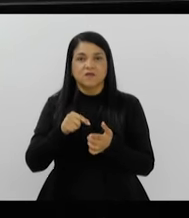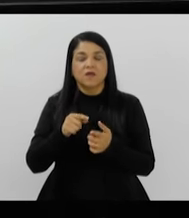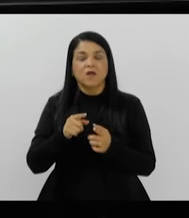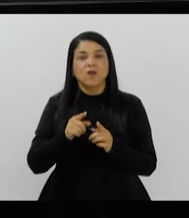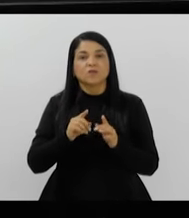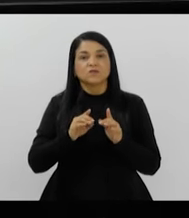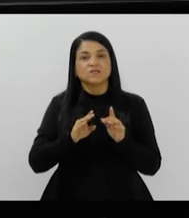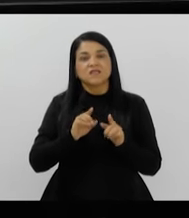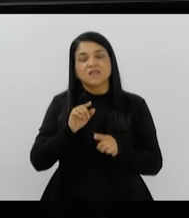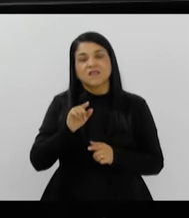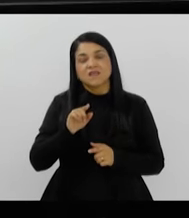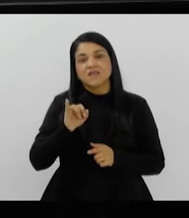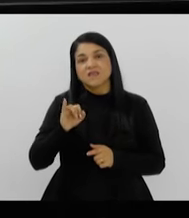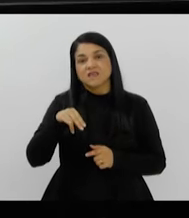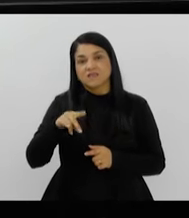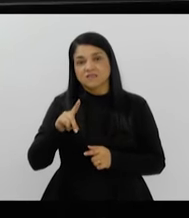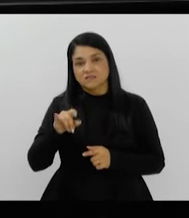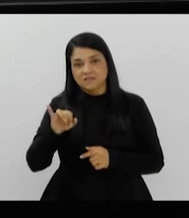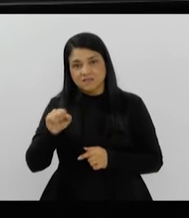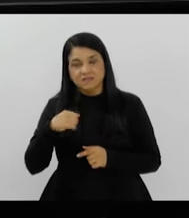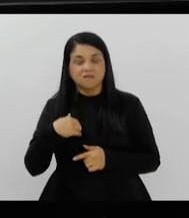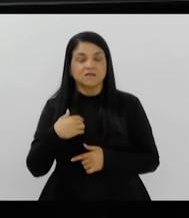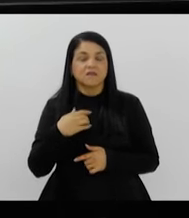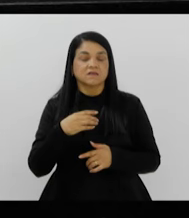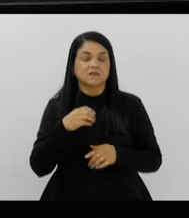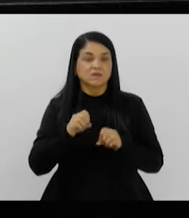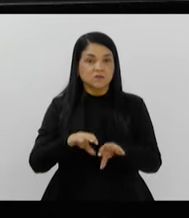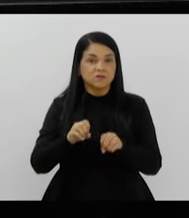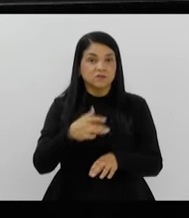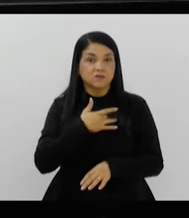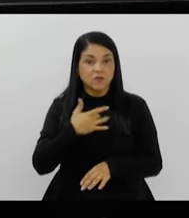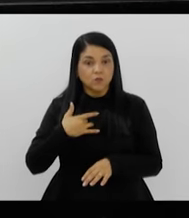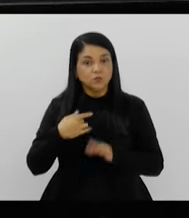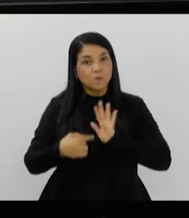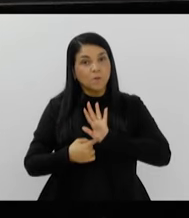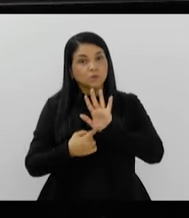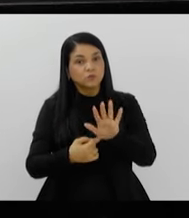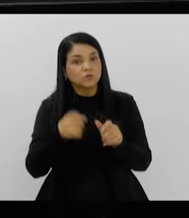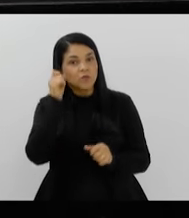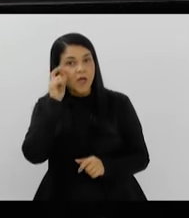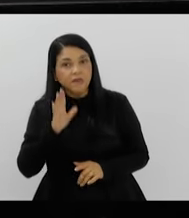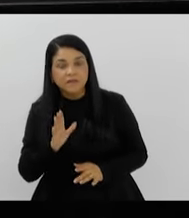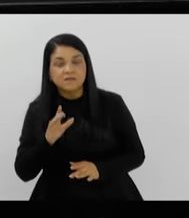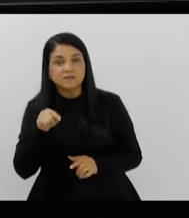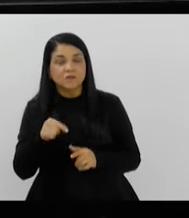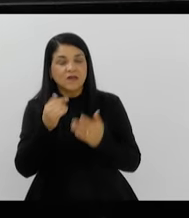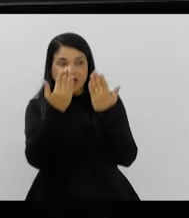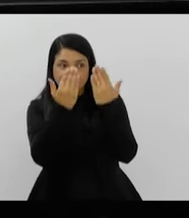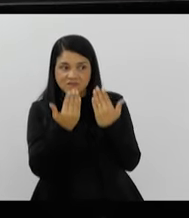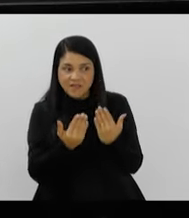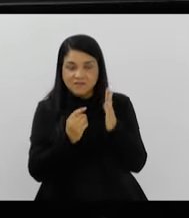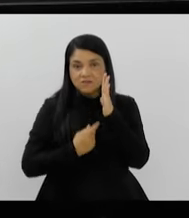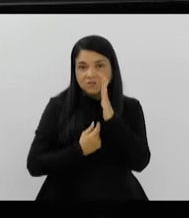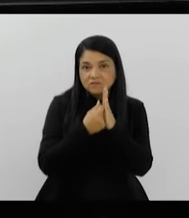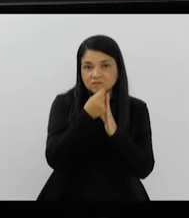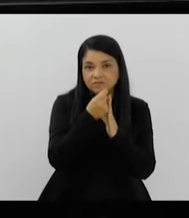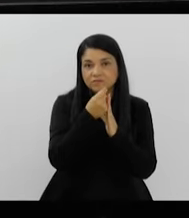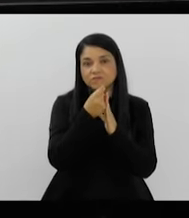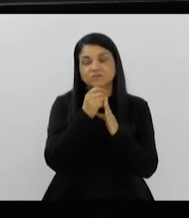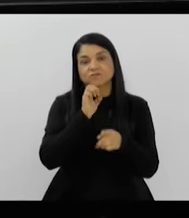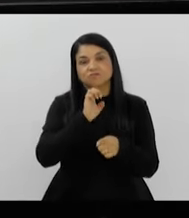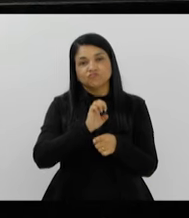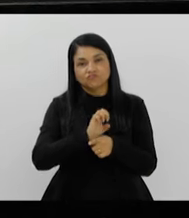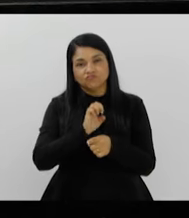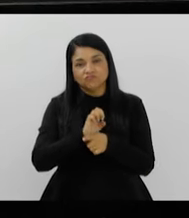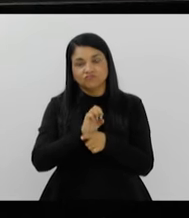da saúde, acendendo nesse momento um alerta, porque na análise dos orçamentos dos estados